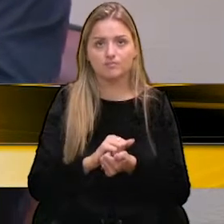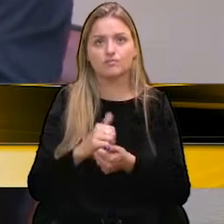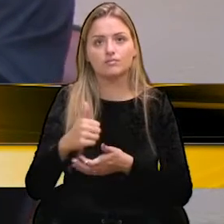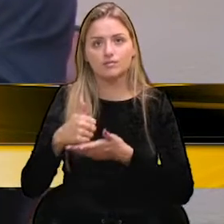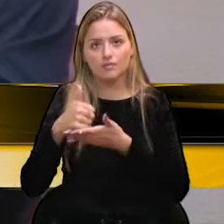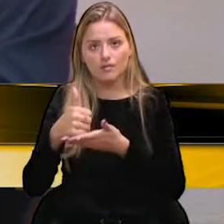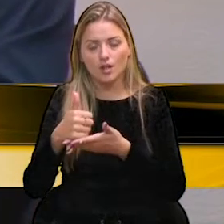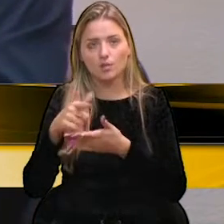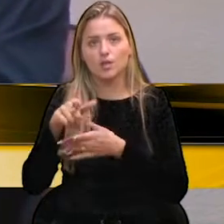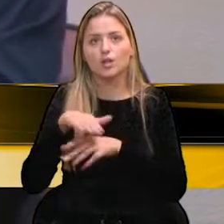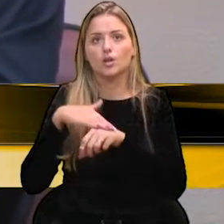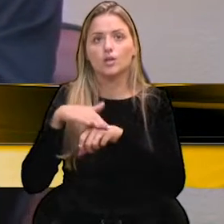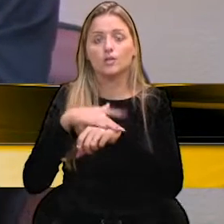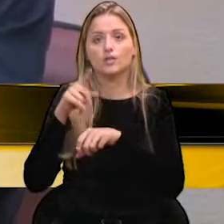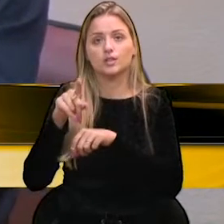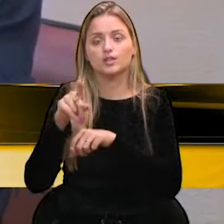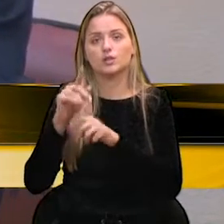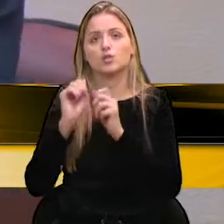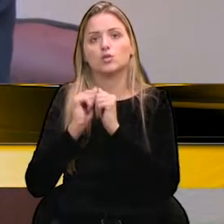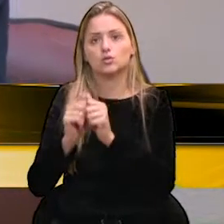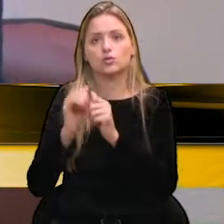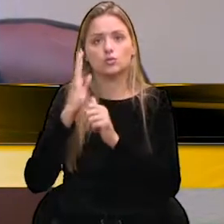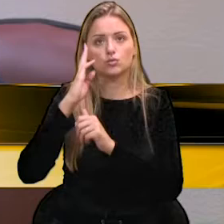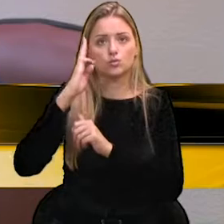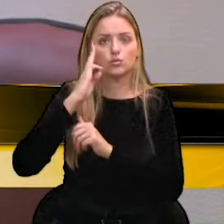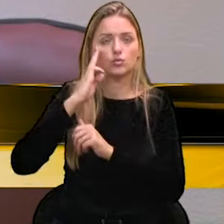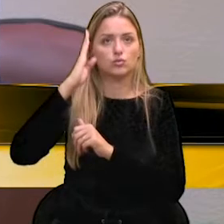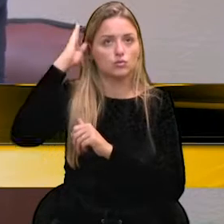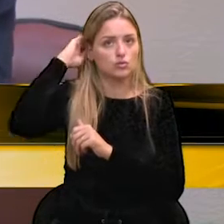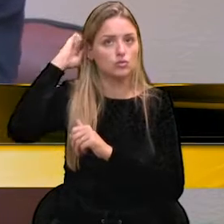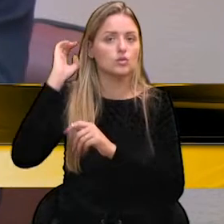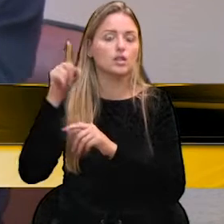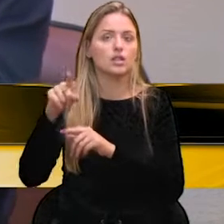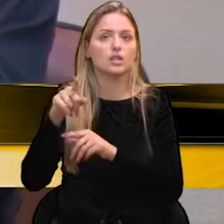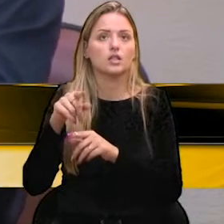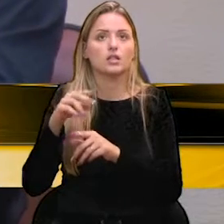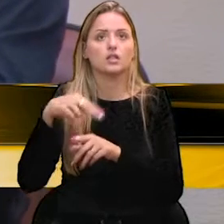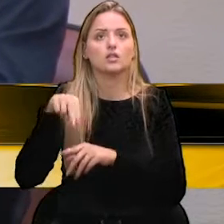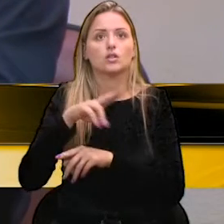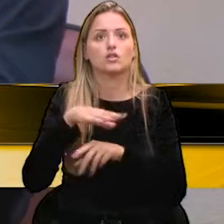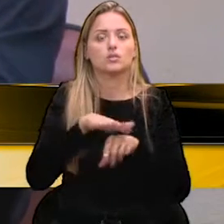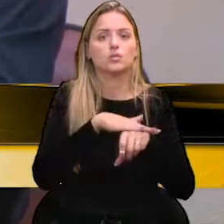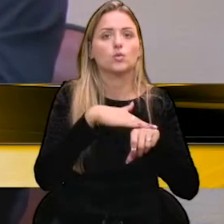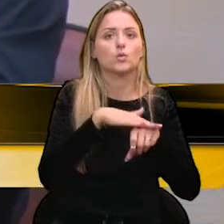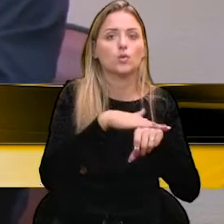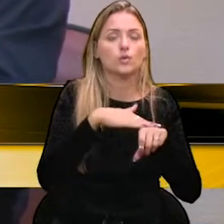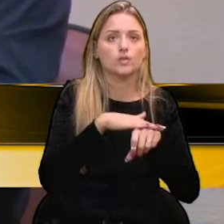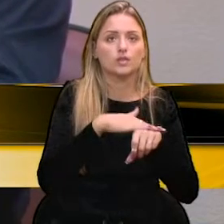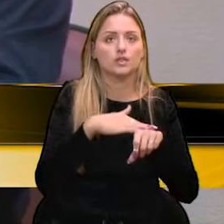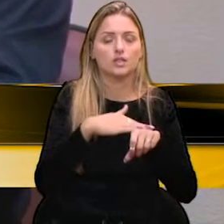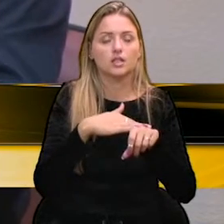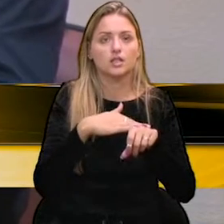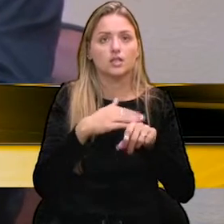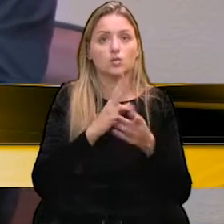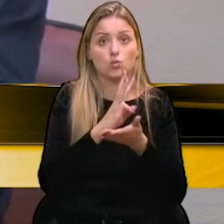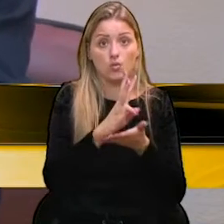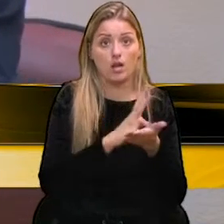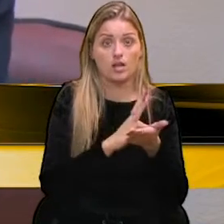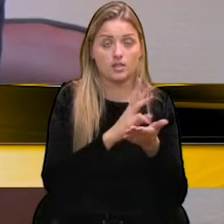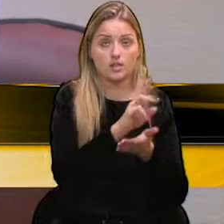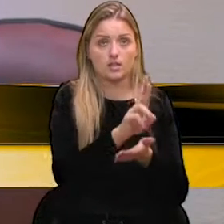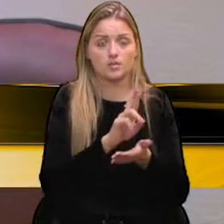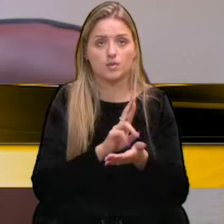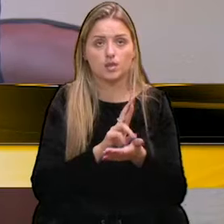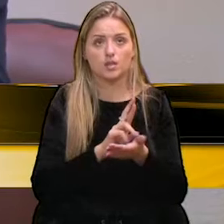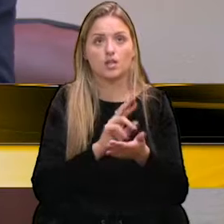assessoria conversou com o chefe de gabinete por WhatsApp e a resposta foi assim: vamos falar, porque aí eu quero te explicar